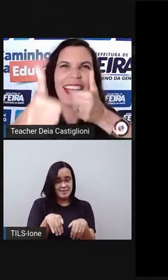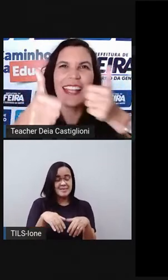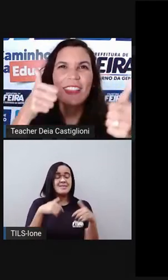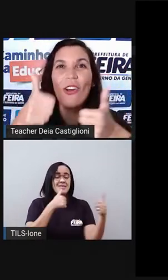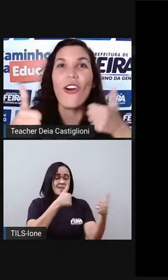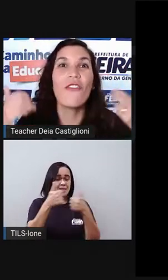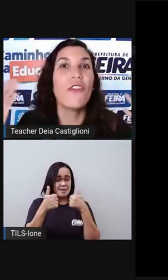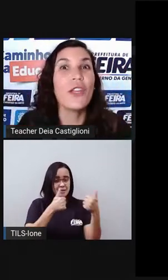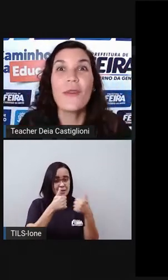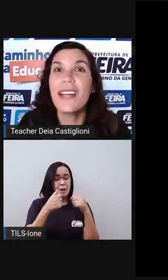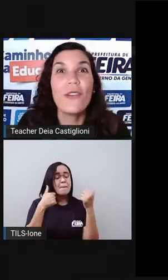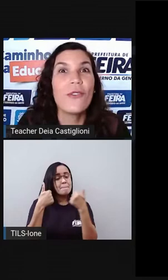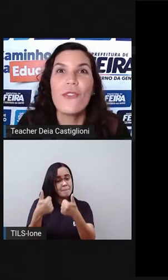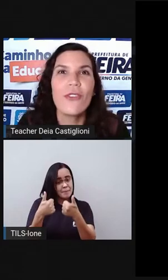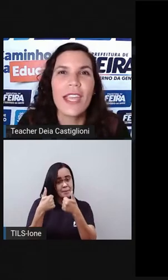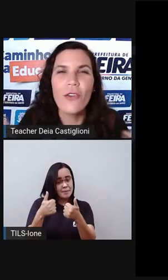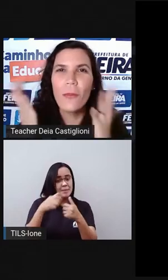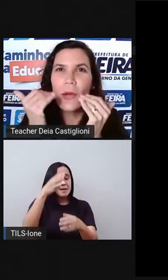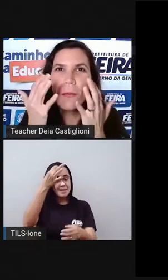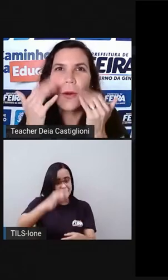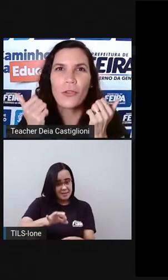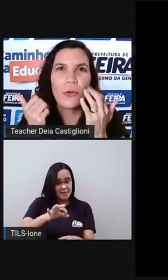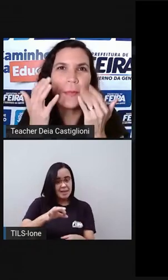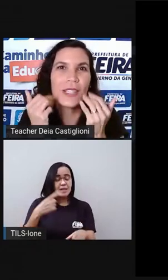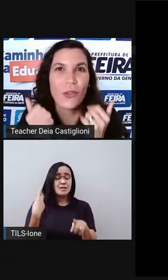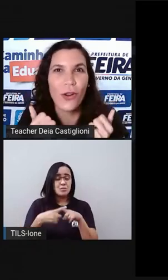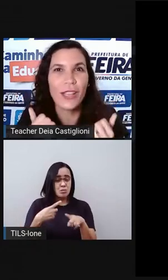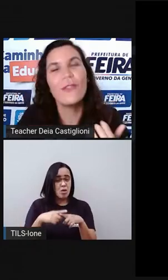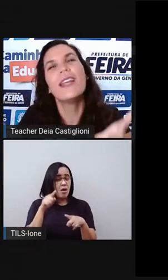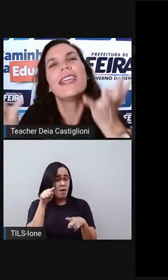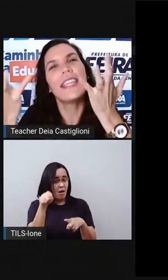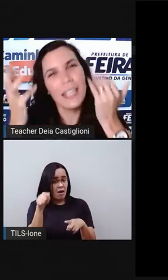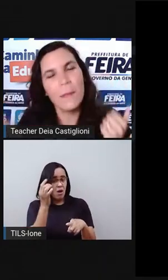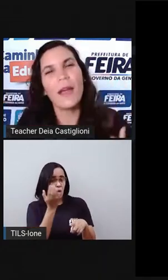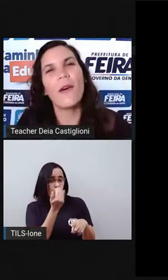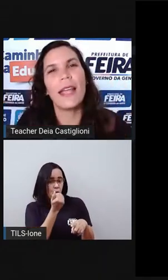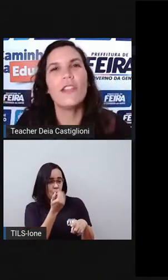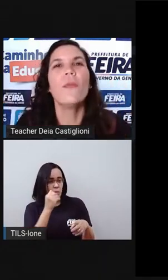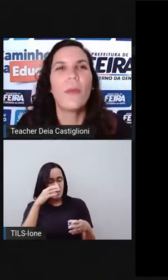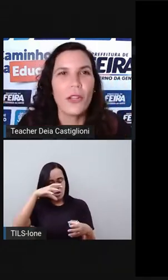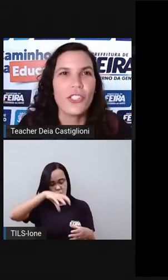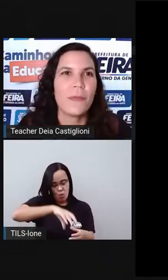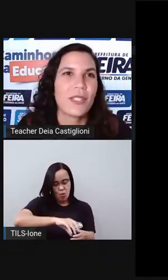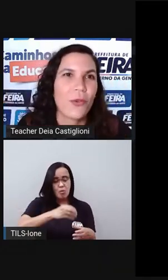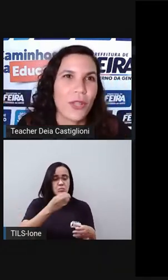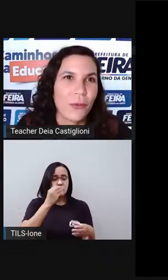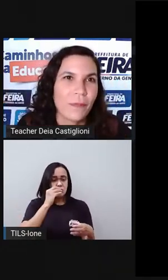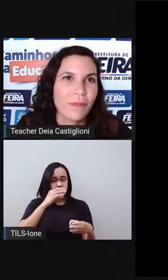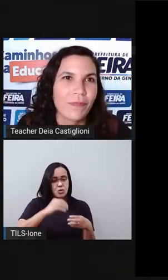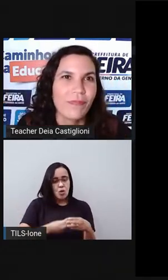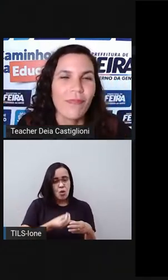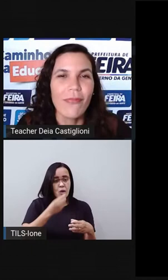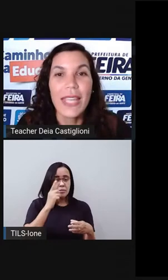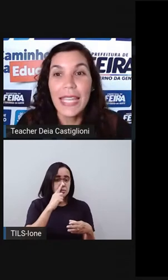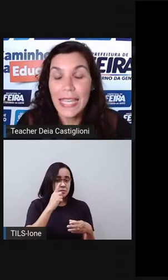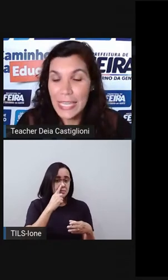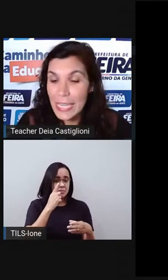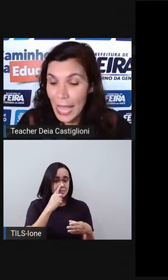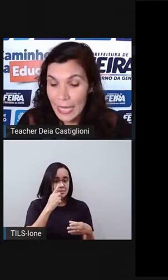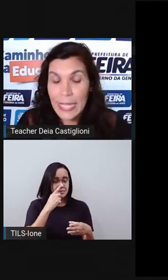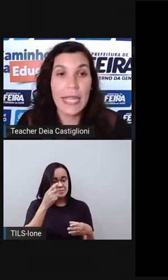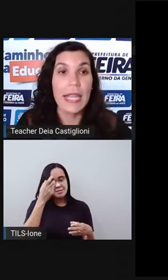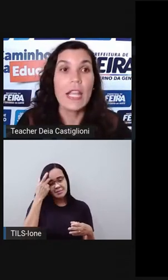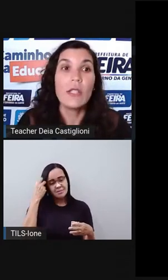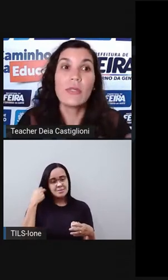yeah! Acertou! Foi o canguru quem comeu o pote, o biscoito e que pegou ele no pote de biscoito.